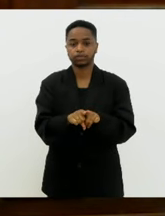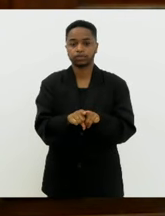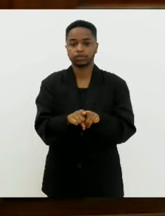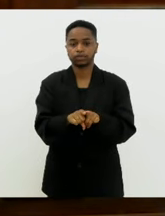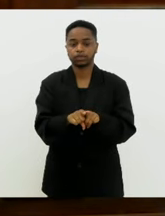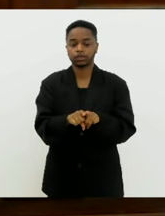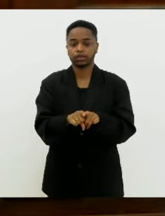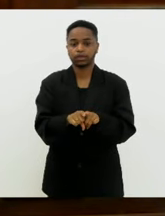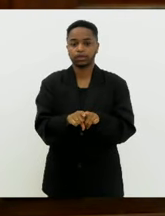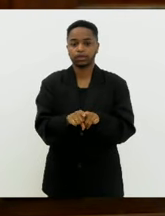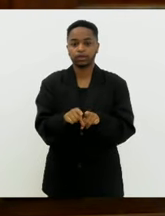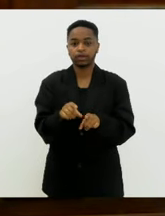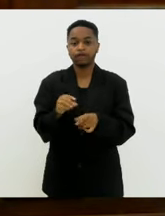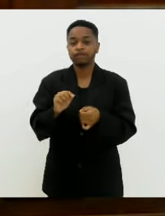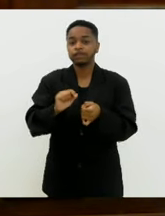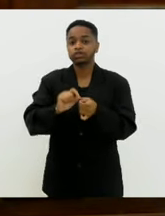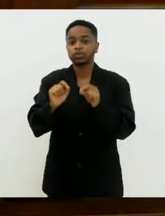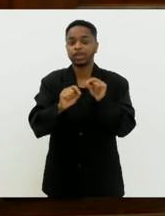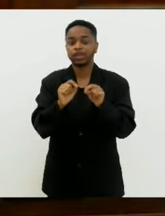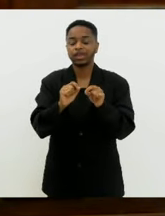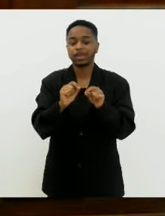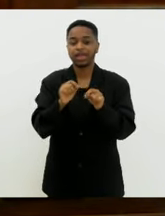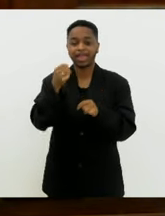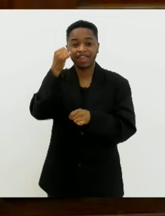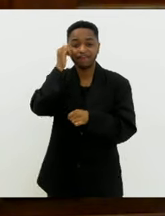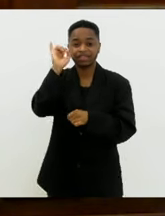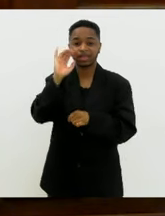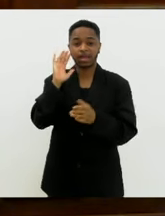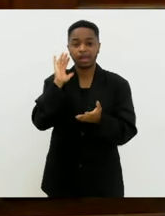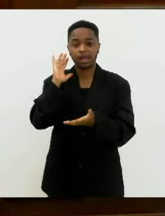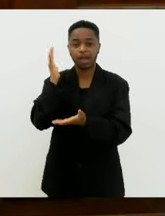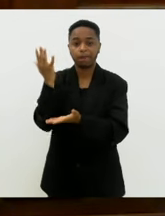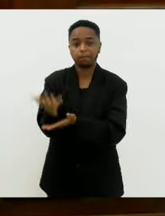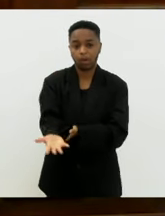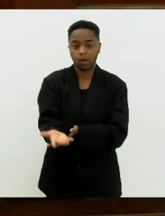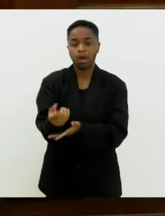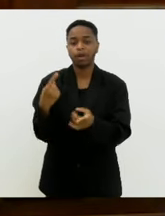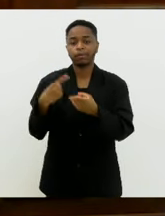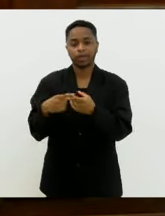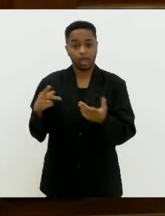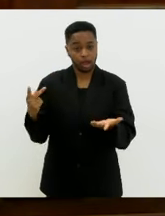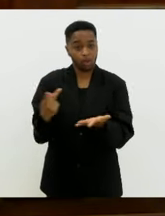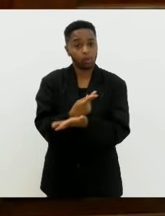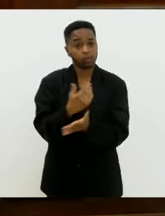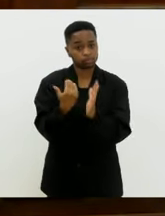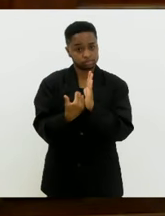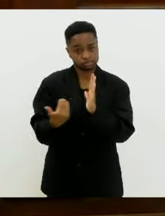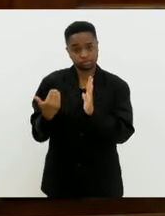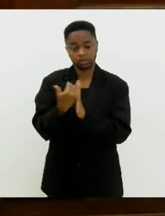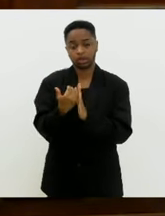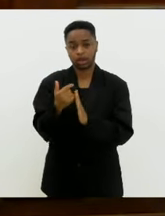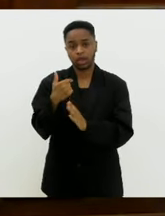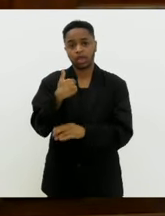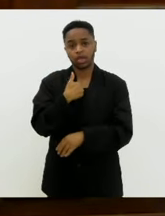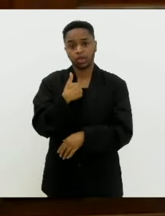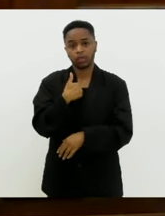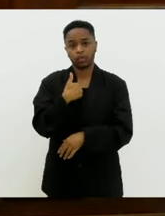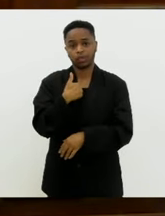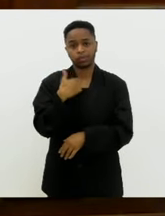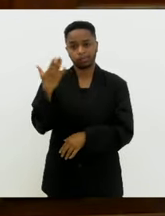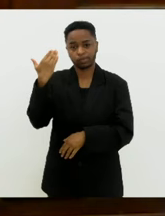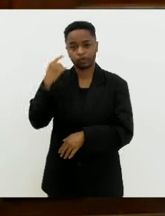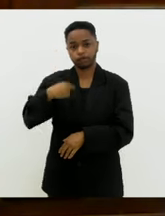tanto desmatamento, que é uma das coisas que vem acontecendo muito. Esses dias eu estava numa